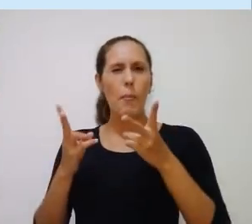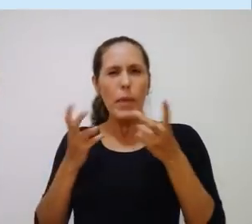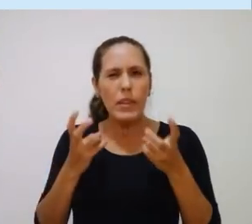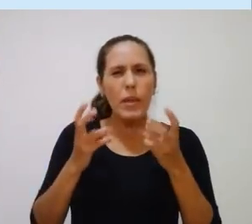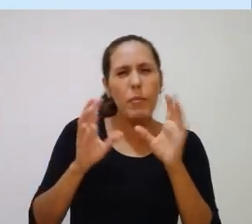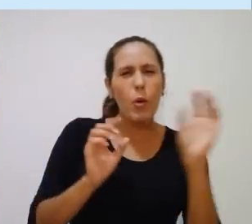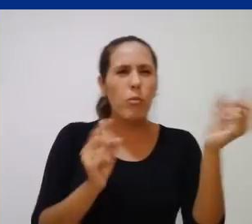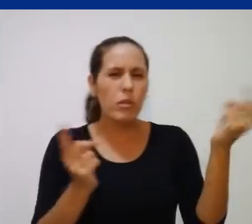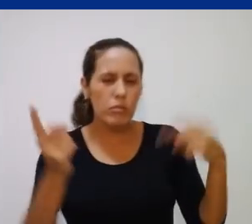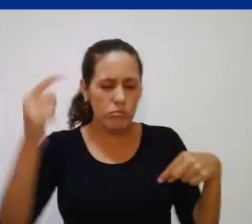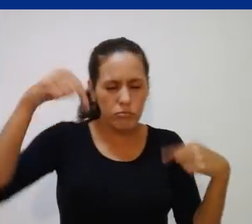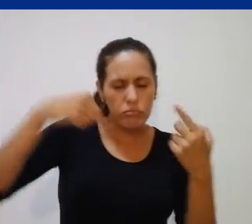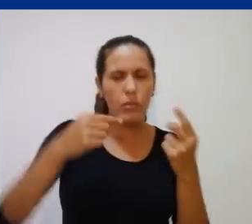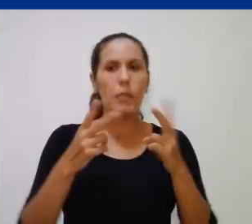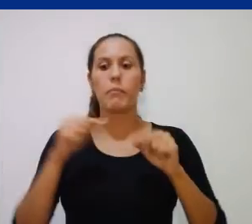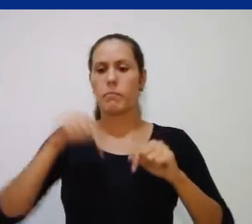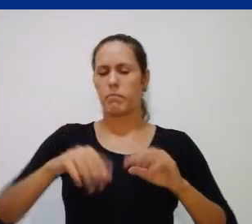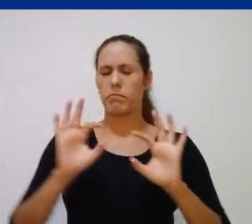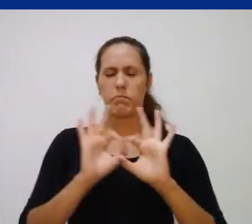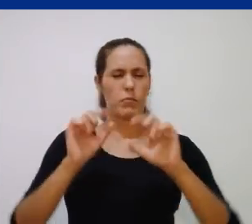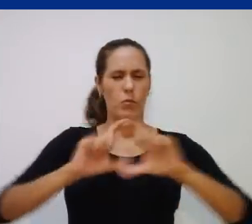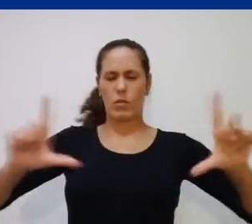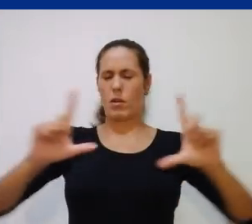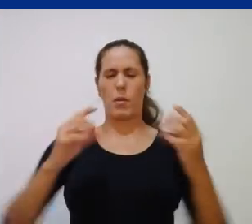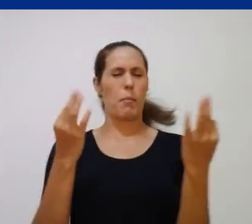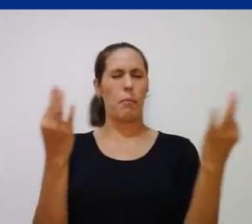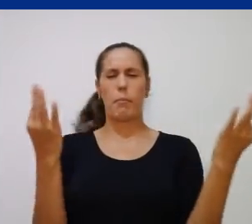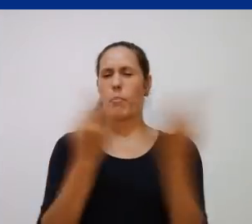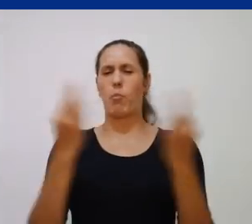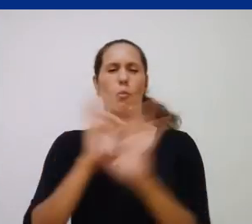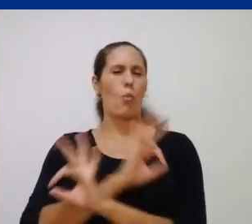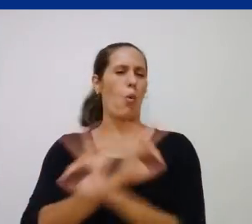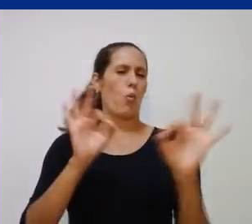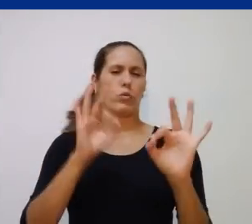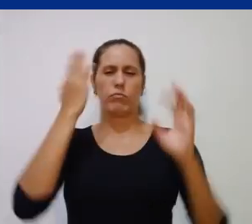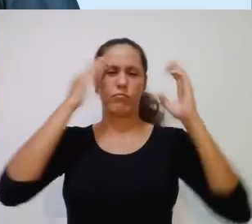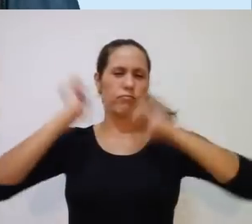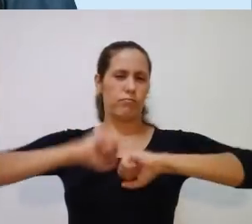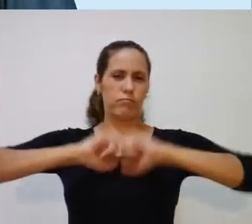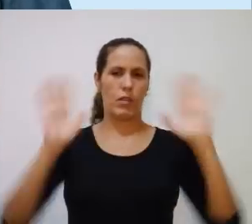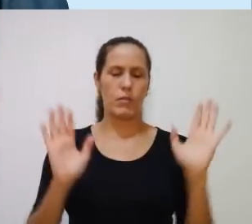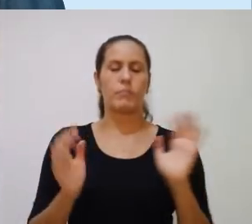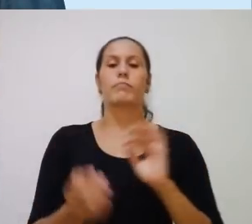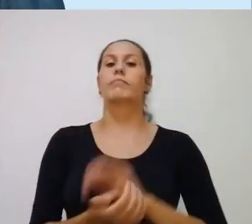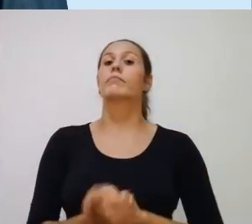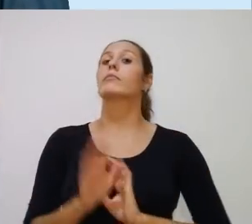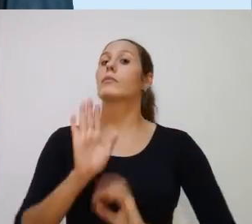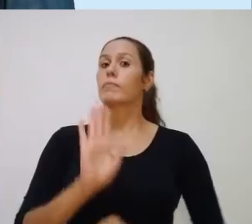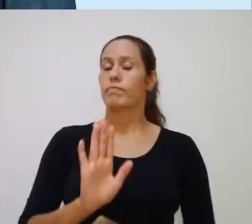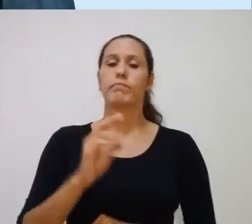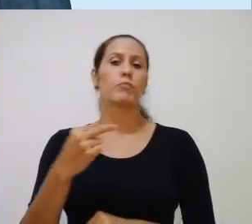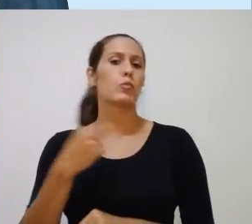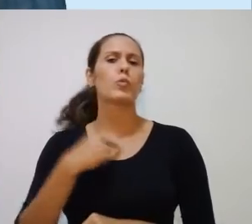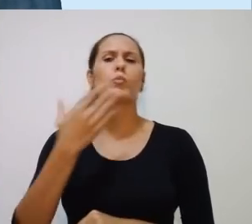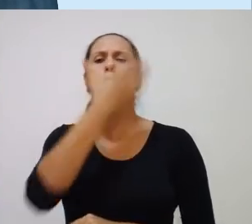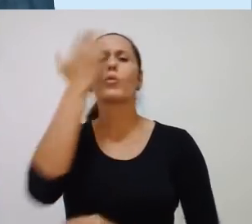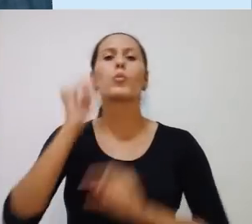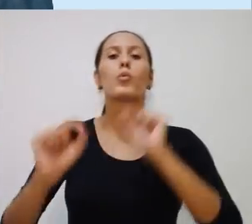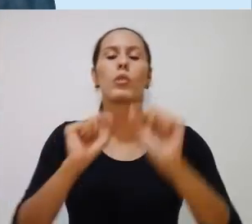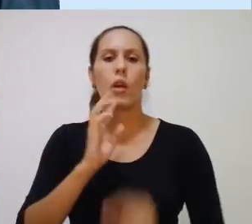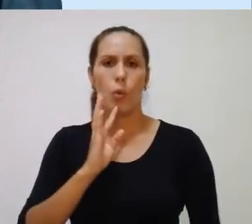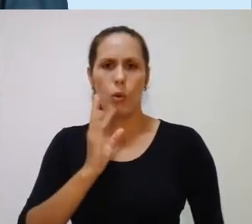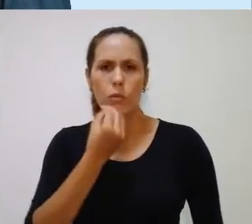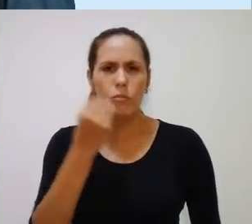esse ciclo do maravilhoso esse que está na tela? Ficou muito bom esse cronograma, tá? Não podemos esquecer que